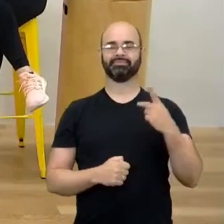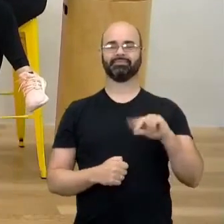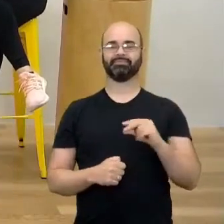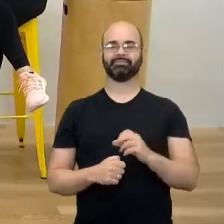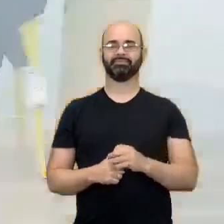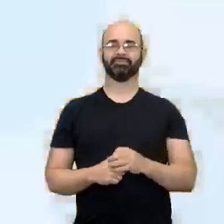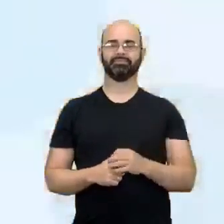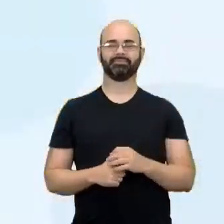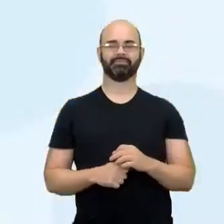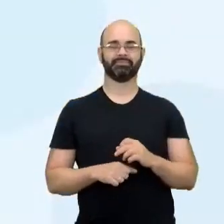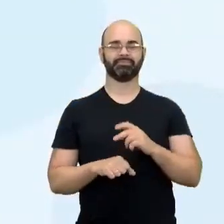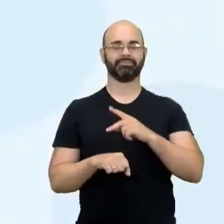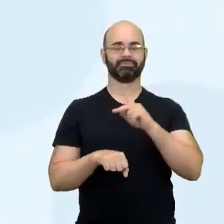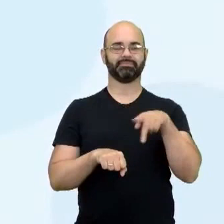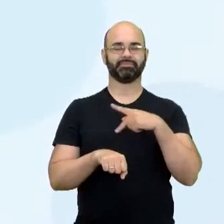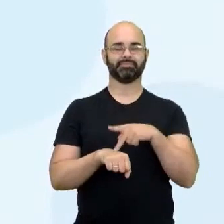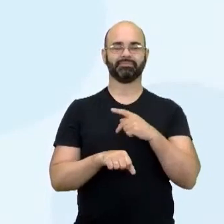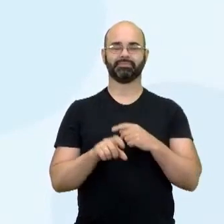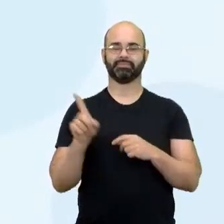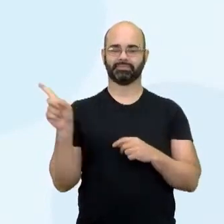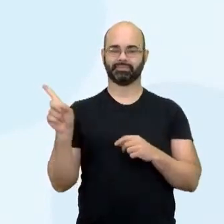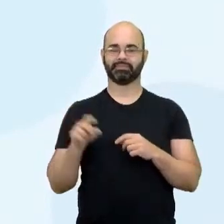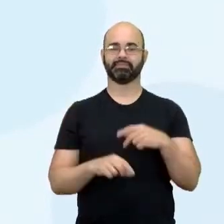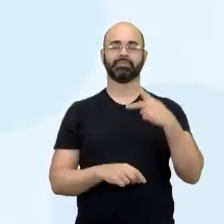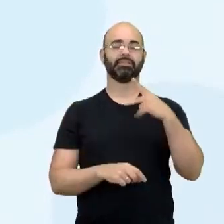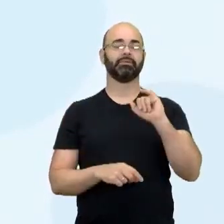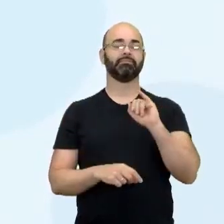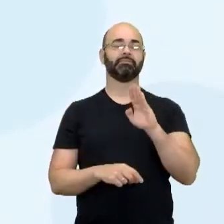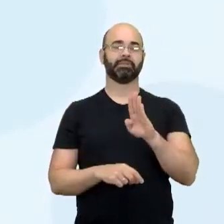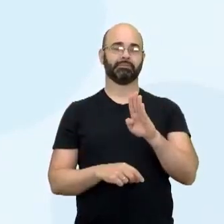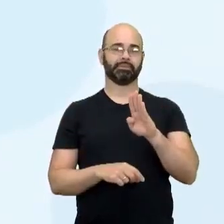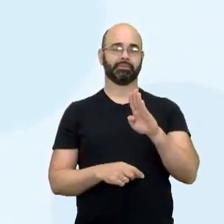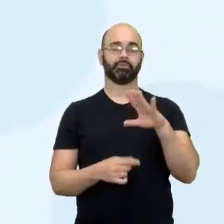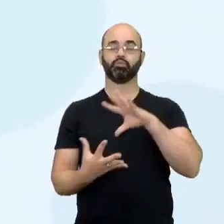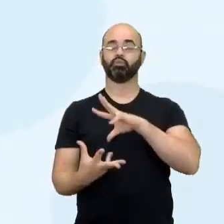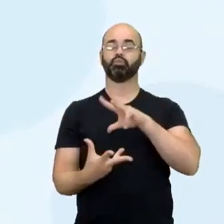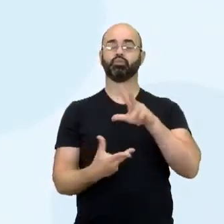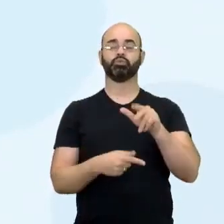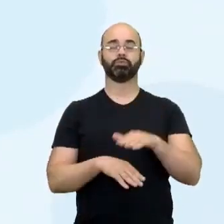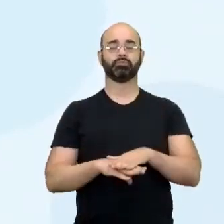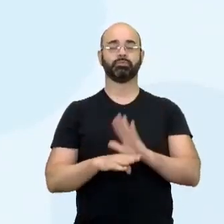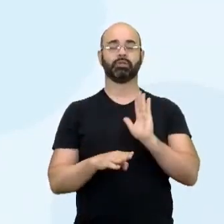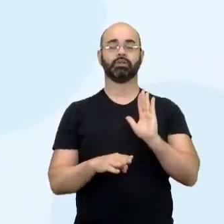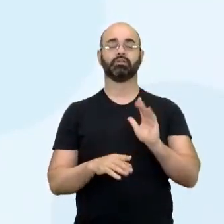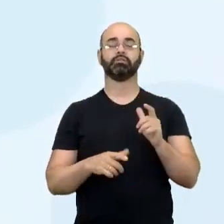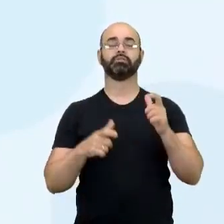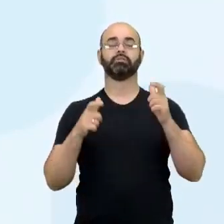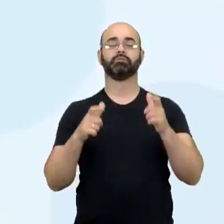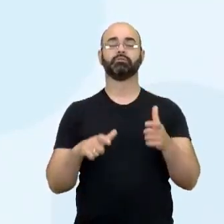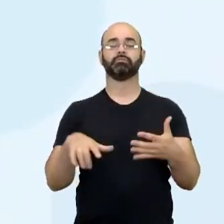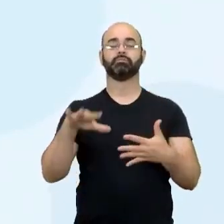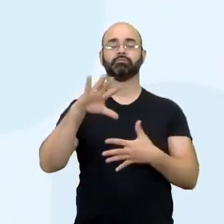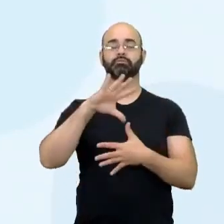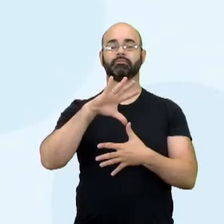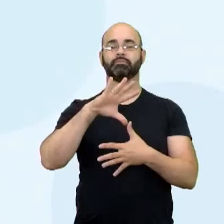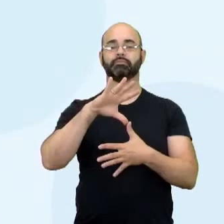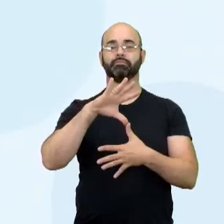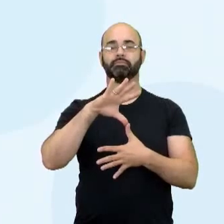O país com o maior PIB mundial se encontra no continente